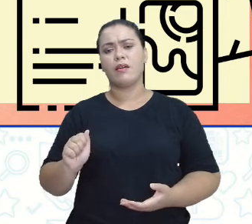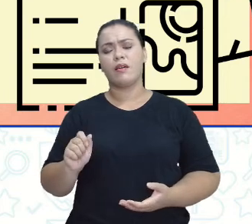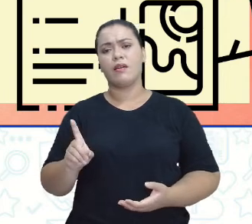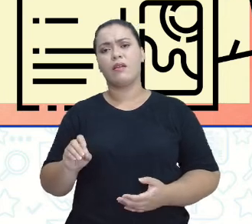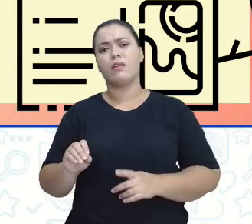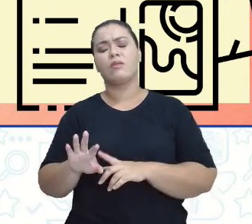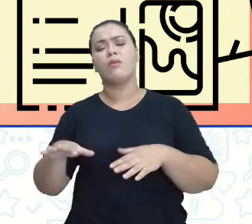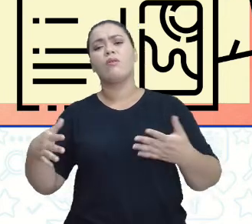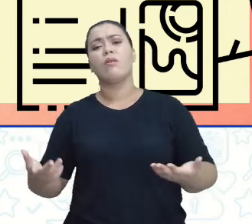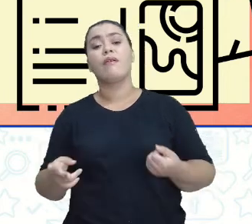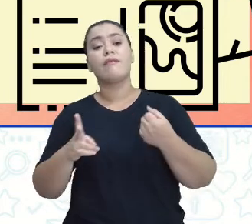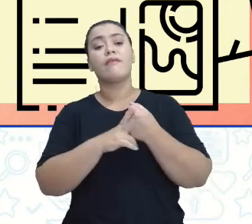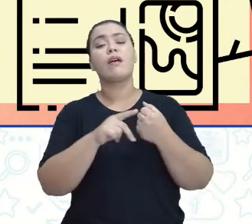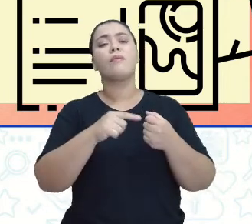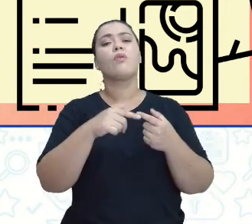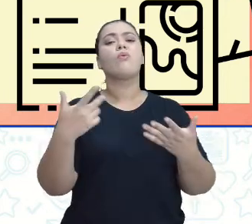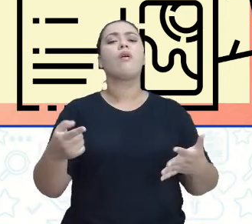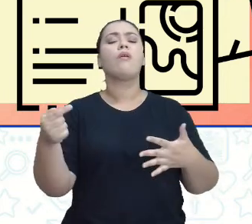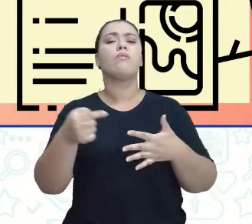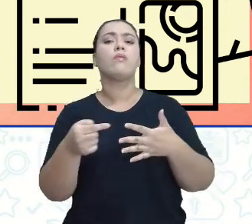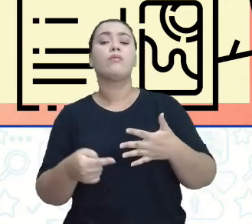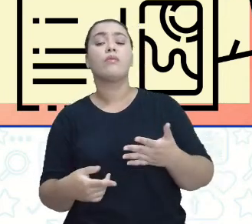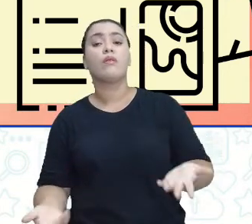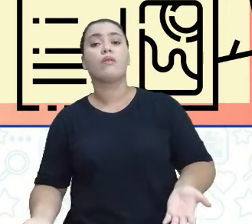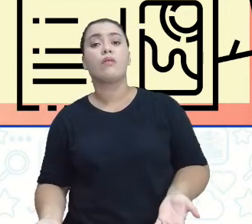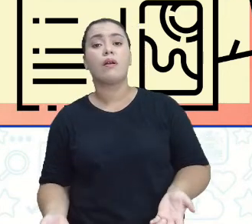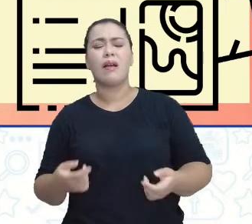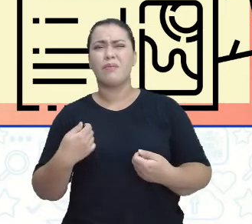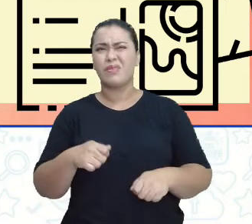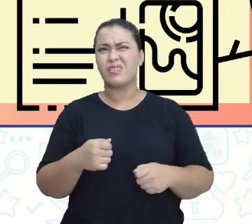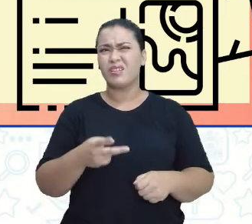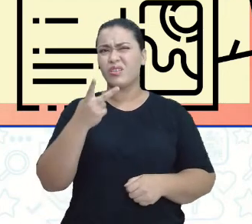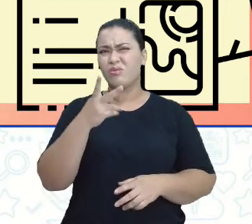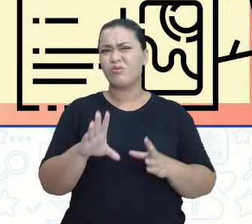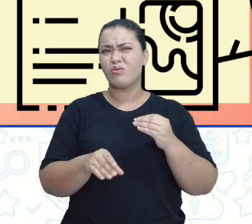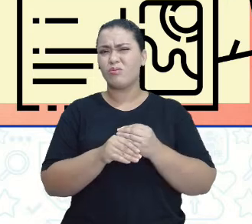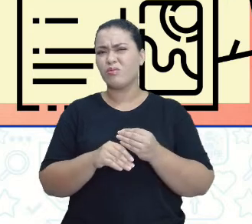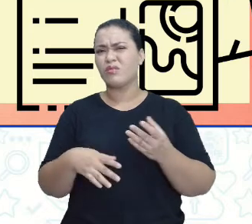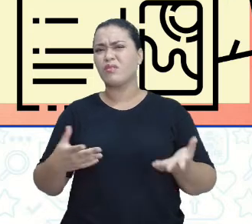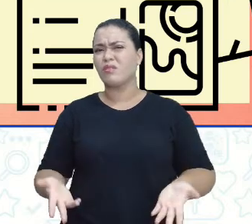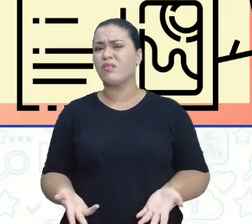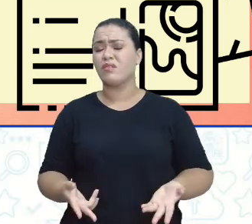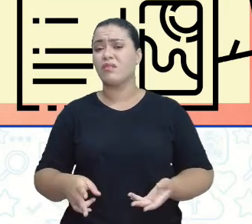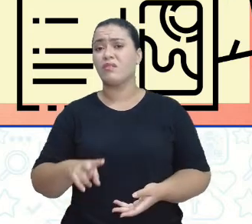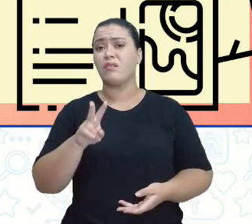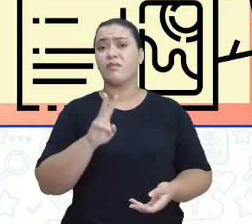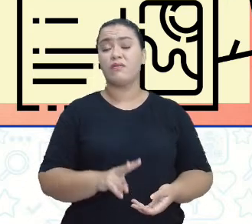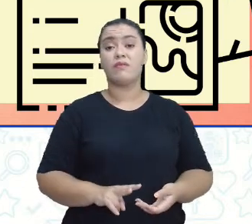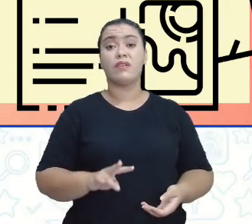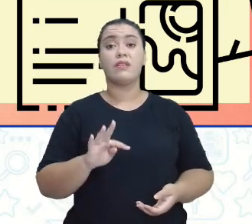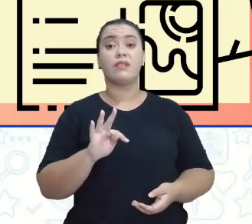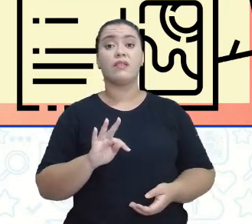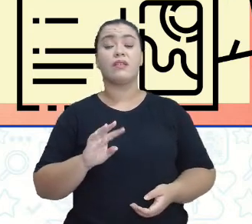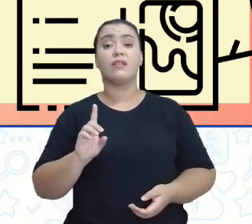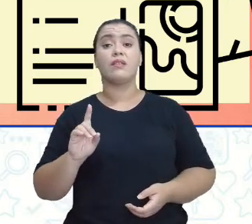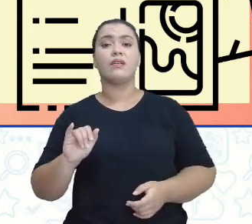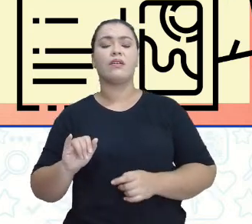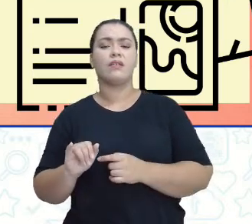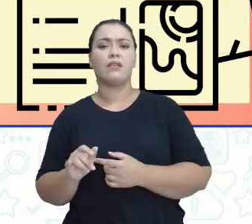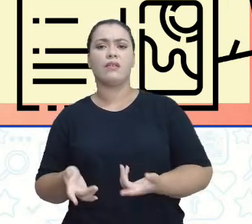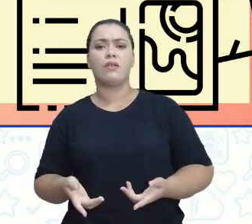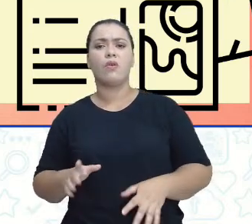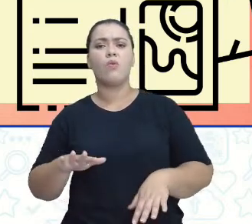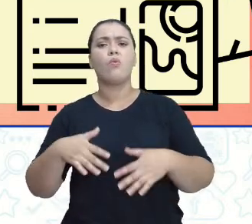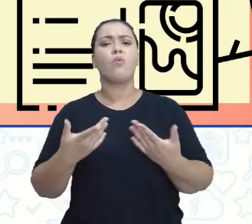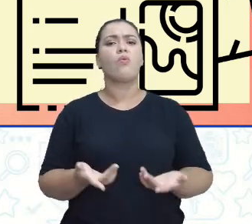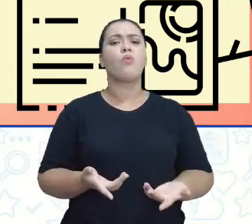é a classificação dele? Isso. Ele precisa de 2 complementos, então vamos lá, um transitivo direto e indireto. Qual objeto é o